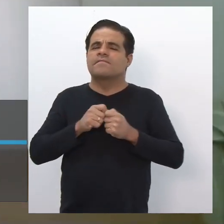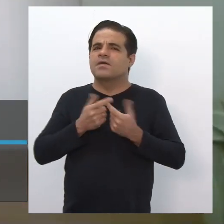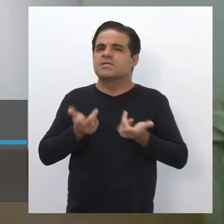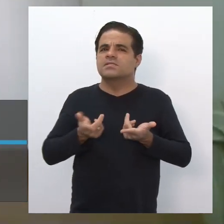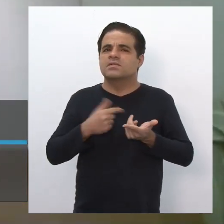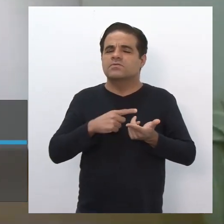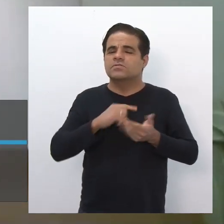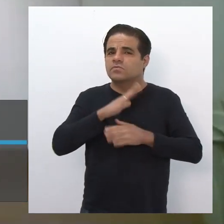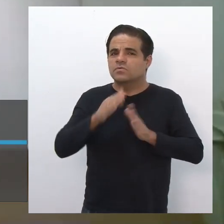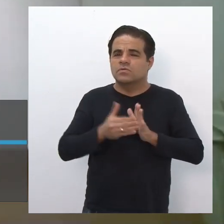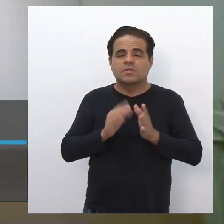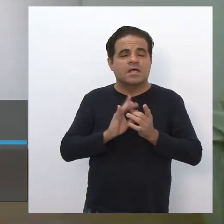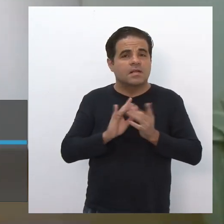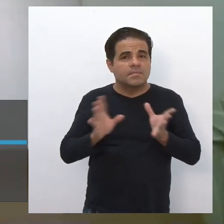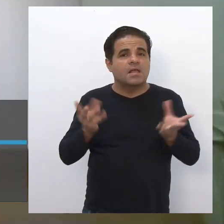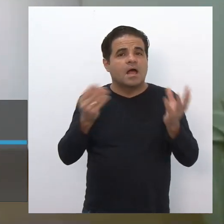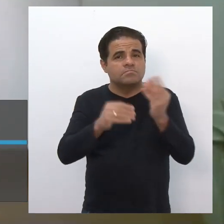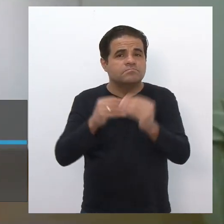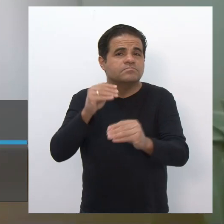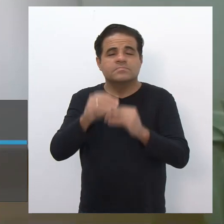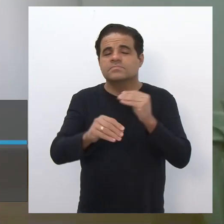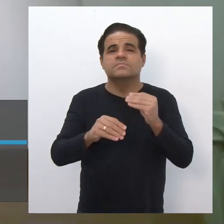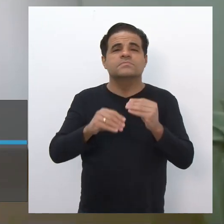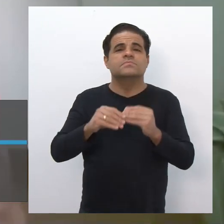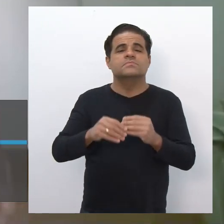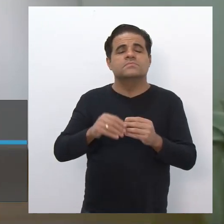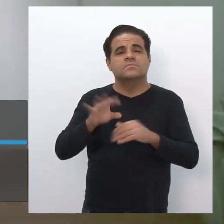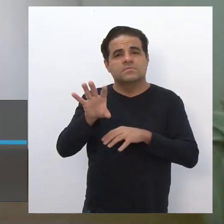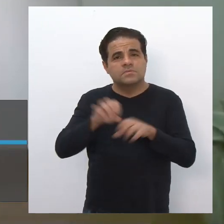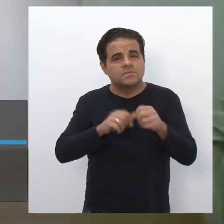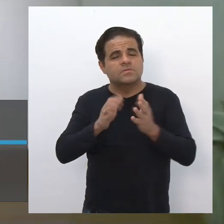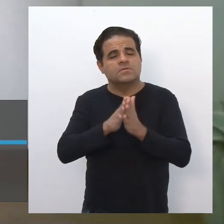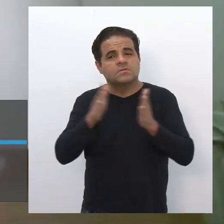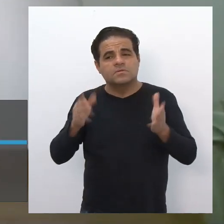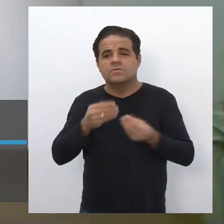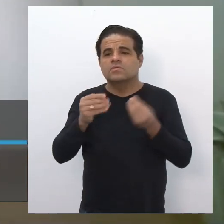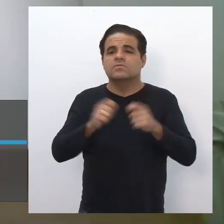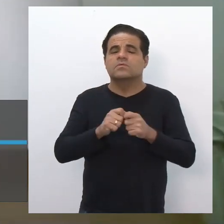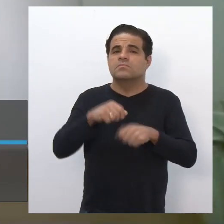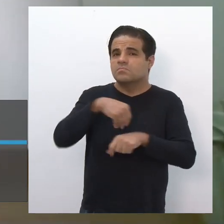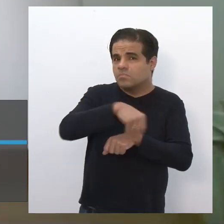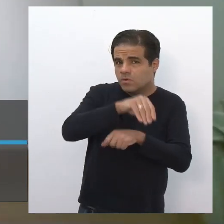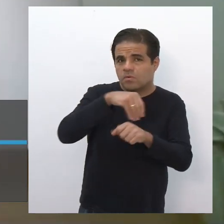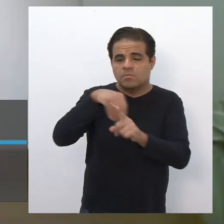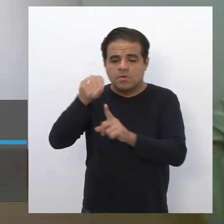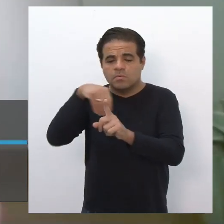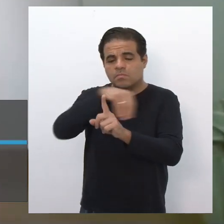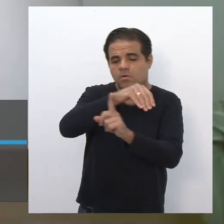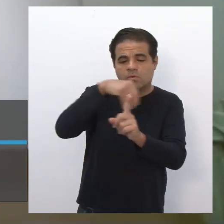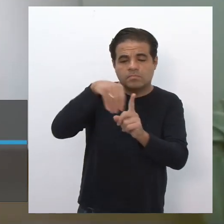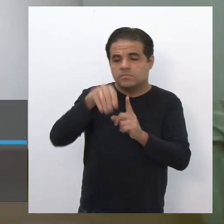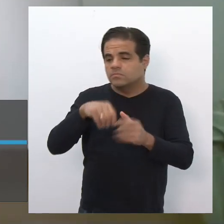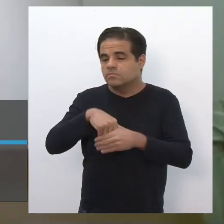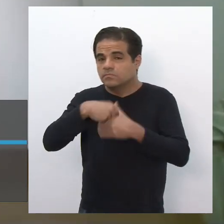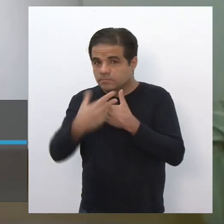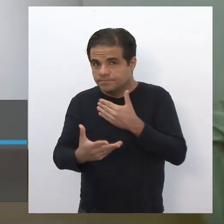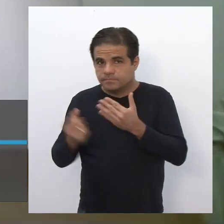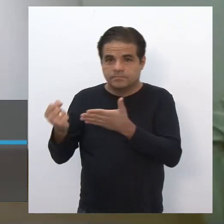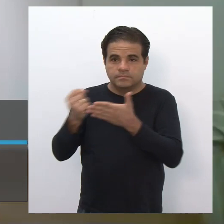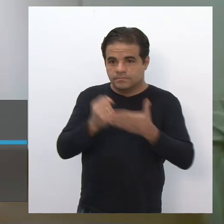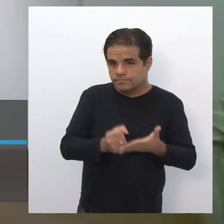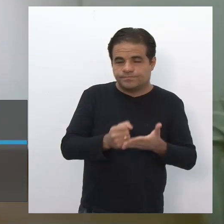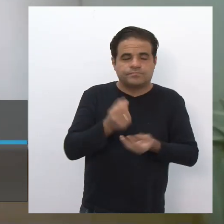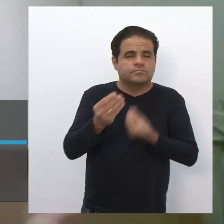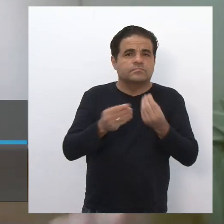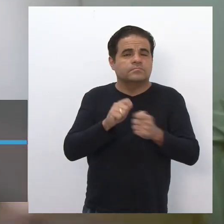tive toda a liberdade para poder montar esse formato, de como eu poderia fazer essa mediação, do conteúdo que eu fosse trazer, de como eu